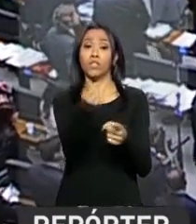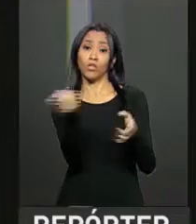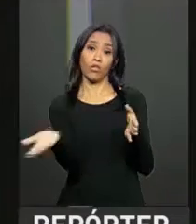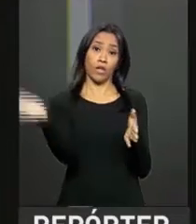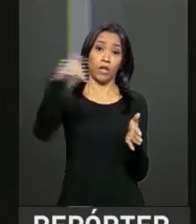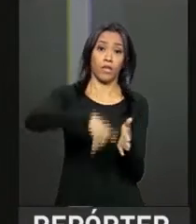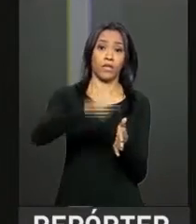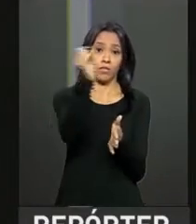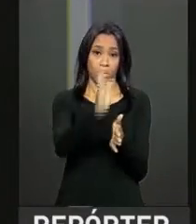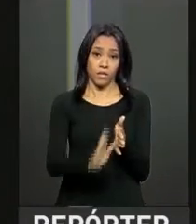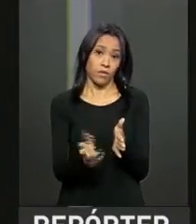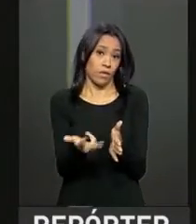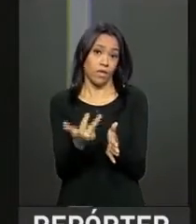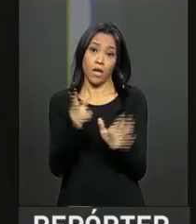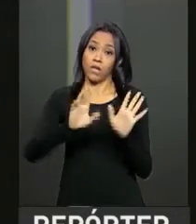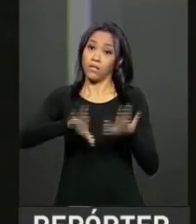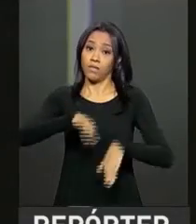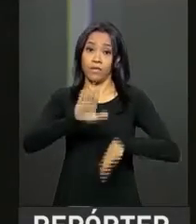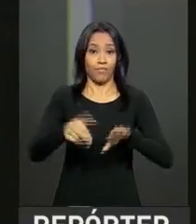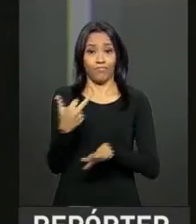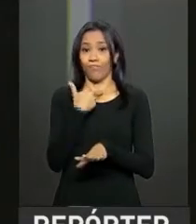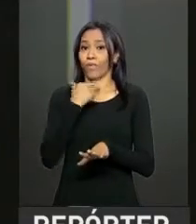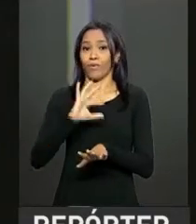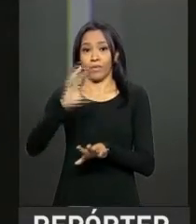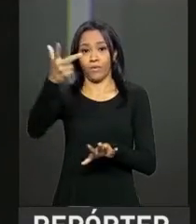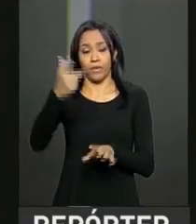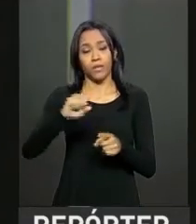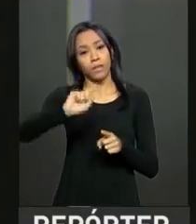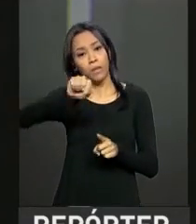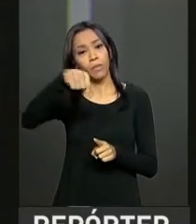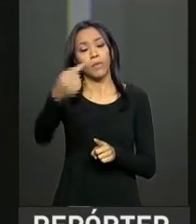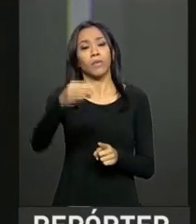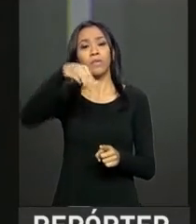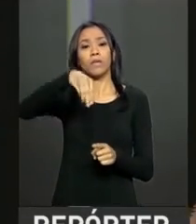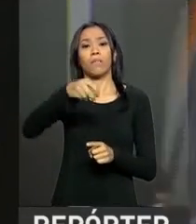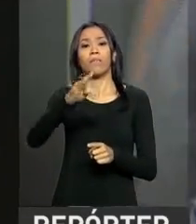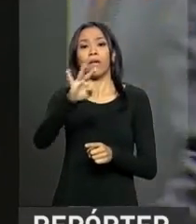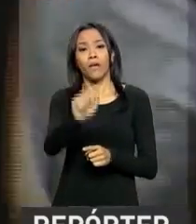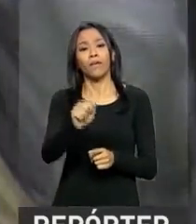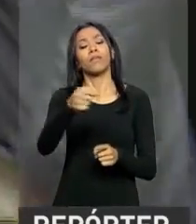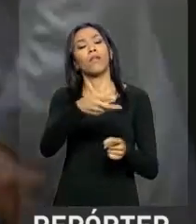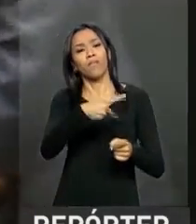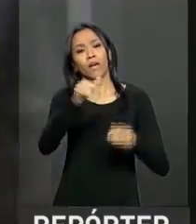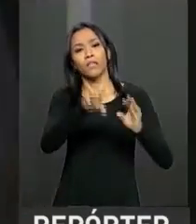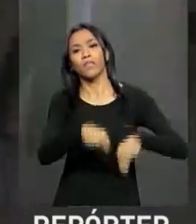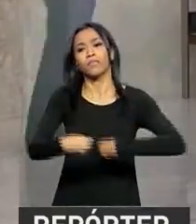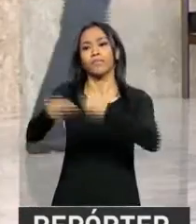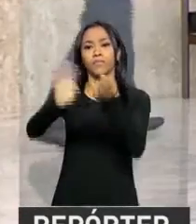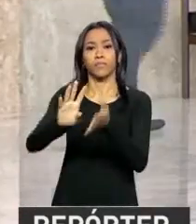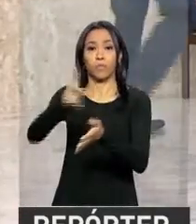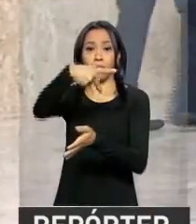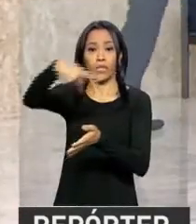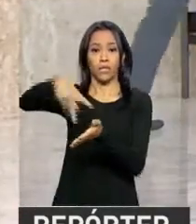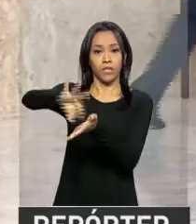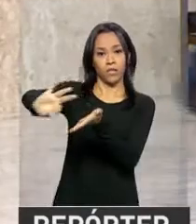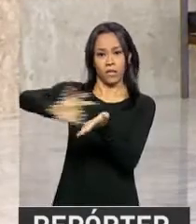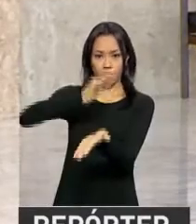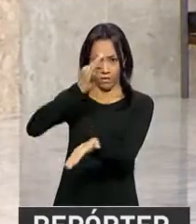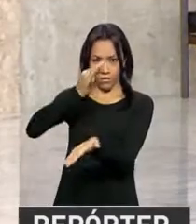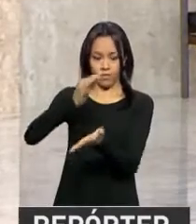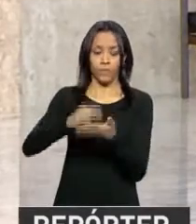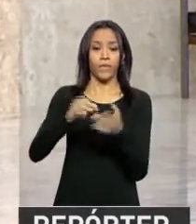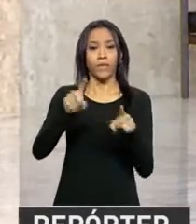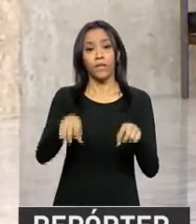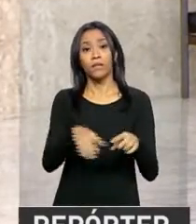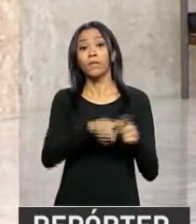não acontecer. Depois dessa aprovação no Senado, a meta segue para a sanção presidencial. E olha, durante o dia de ontem, a